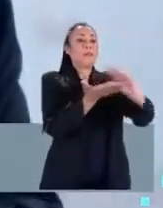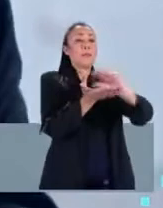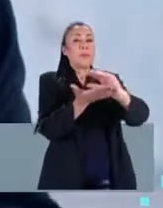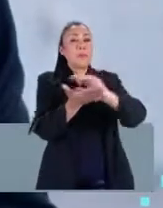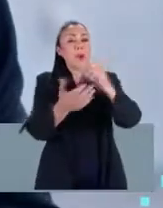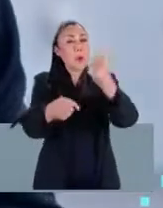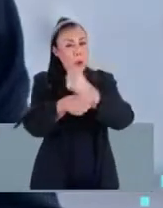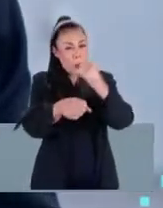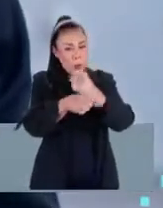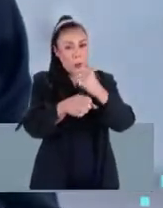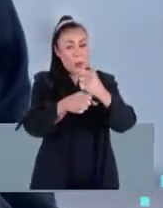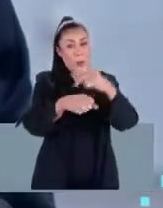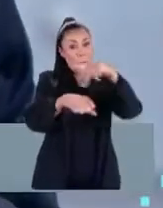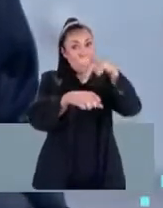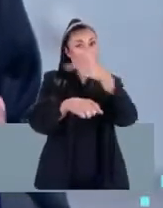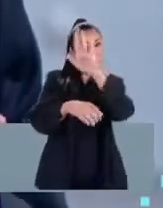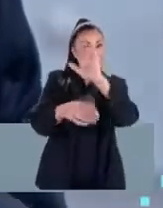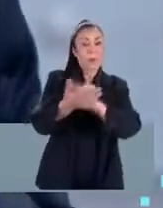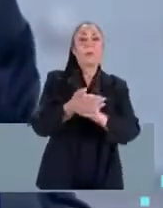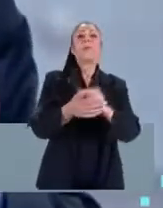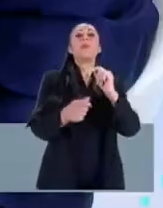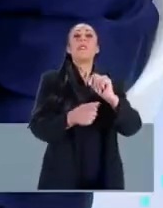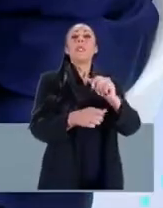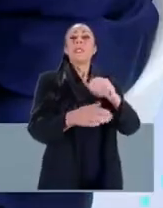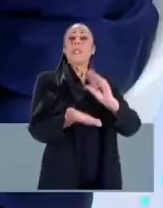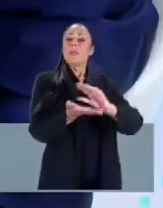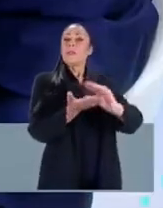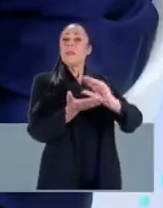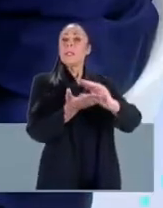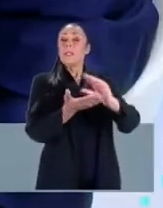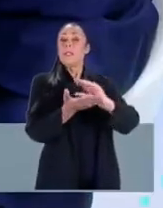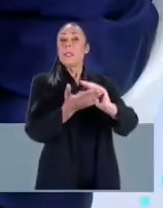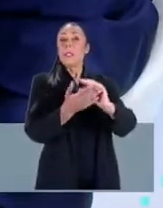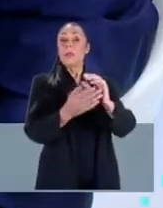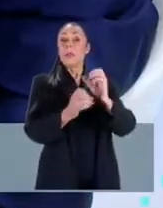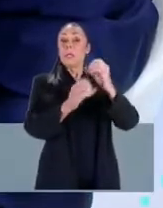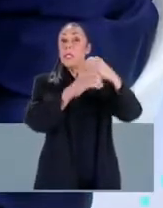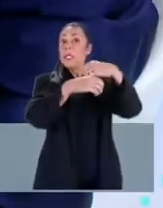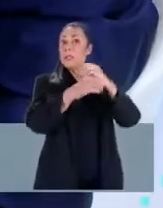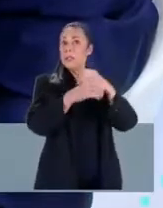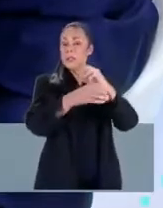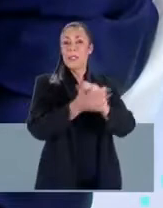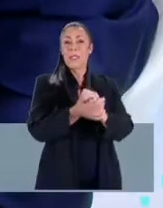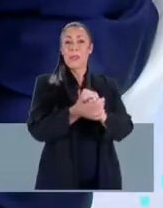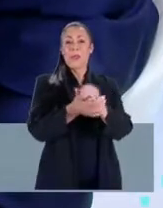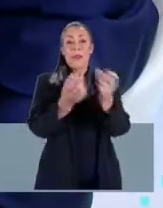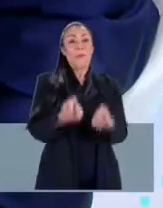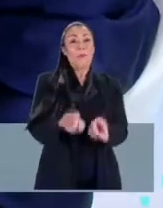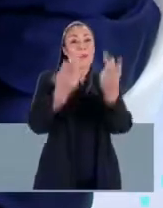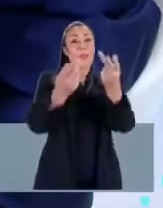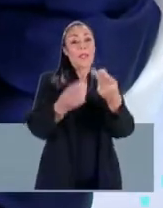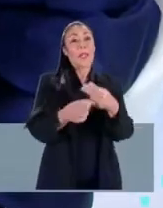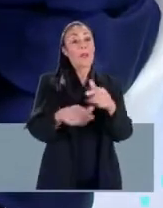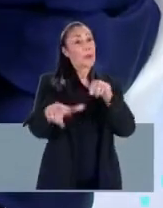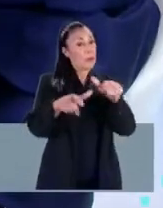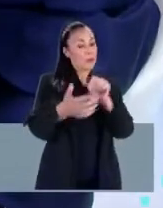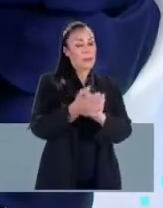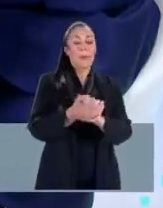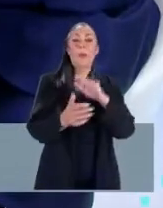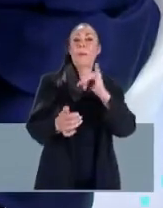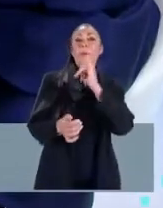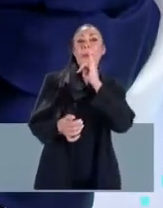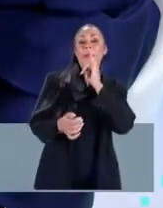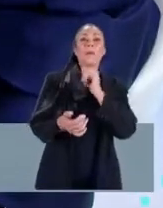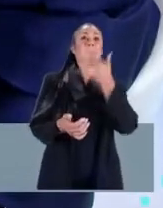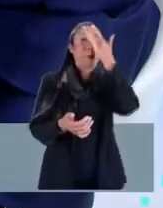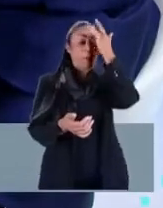uma obra lá fora, você está financiando a tua engenharia, você está exportando a tua engenharia. Você vai fazer, por exemplo,